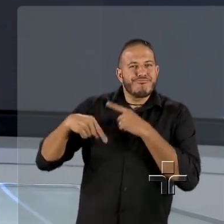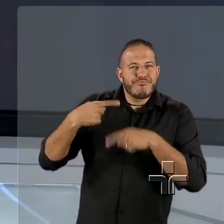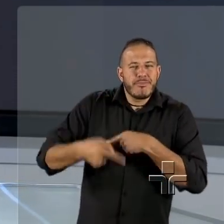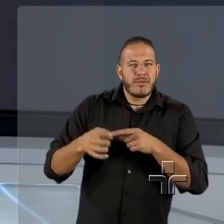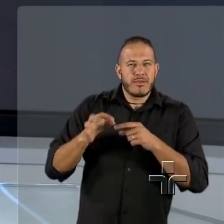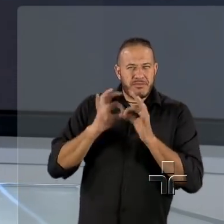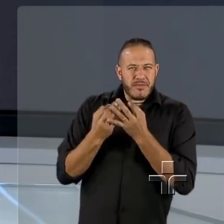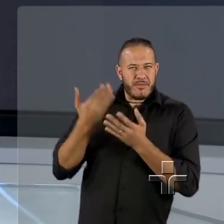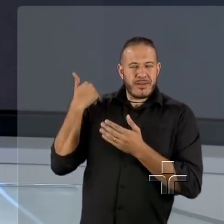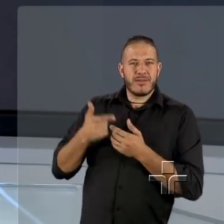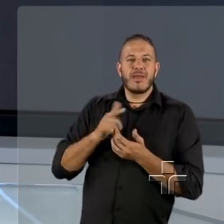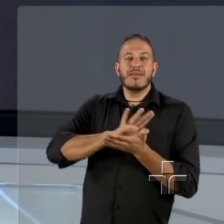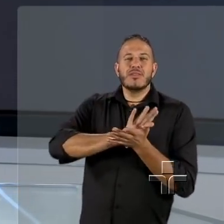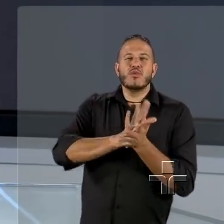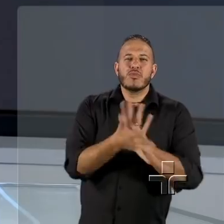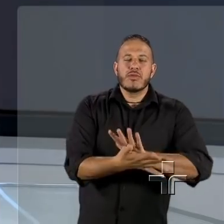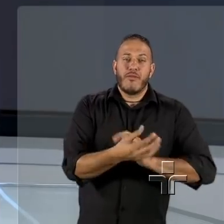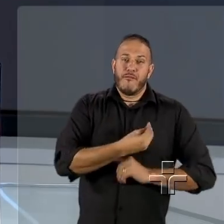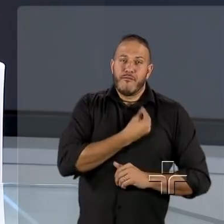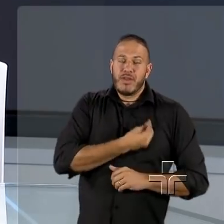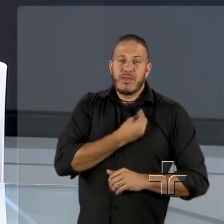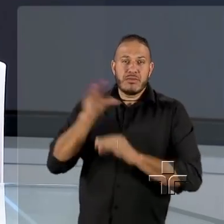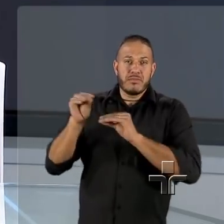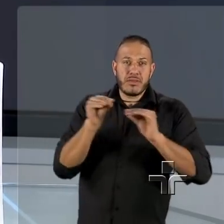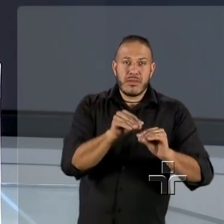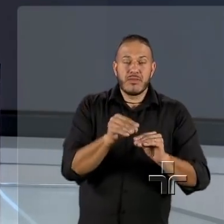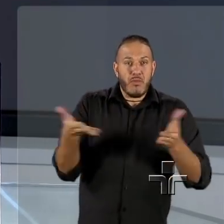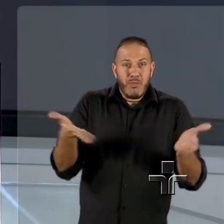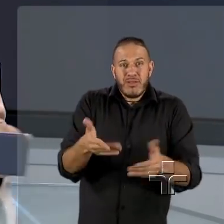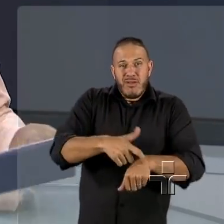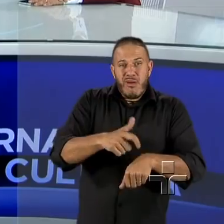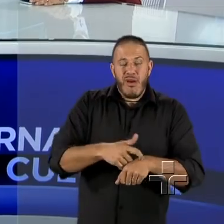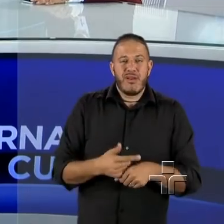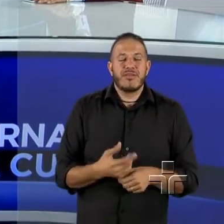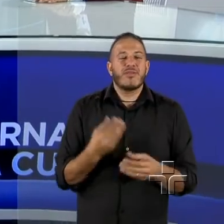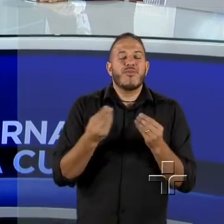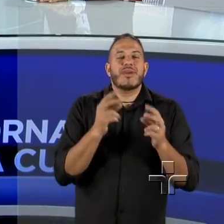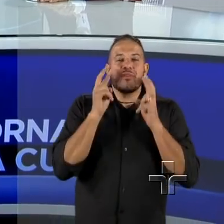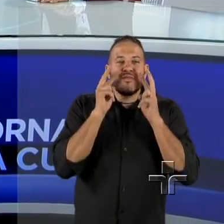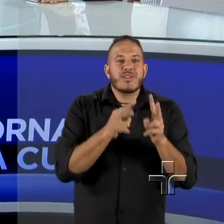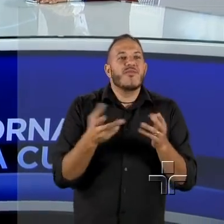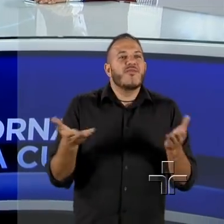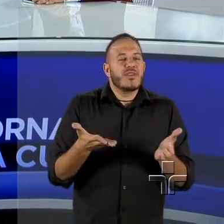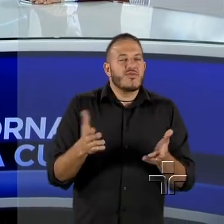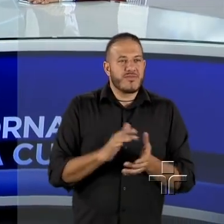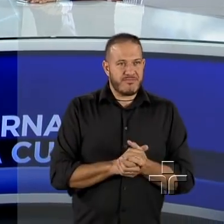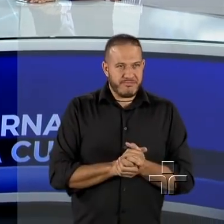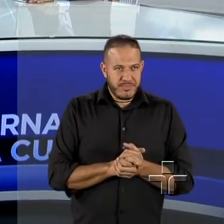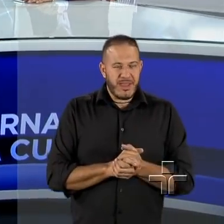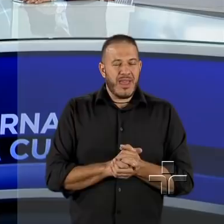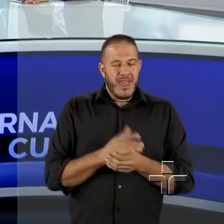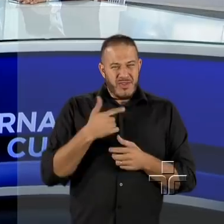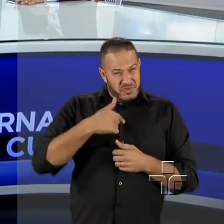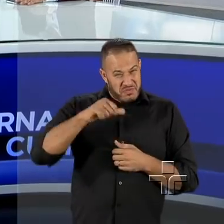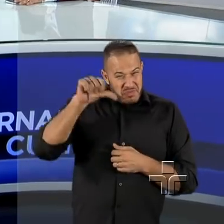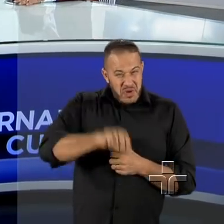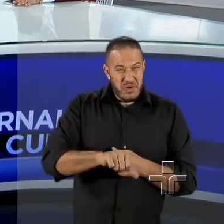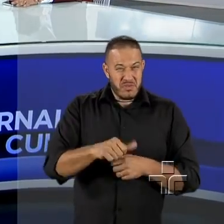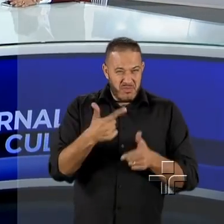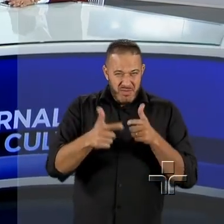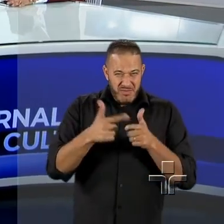por último, você tem uma questão aí com relação à entrada de imigrantes, que a Europa também não sabe como resolver essa questão de entrada